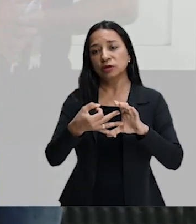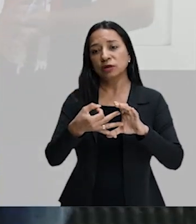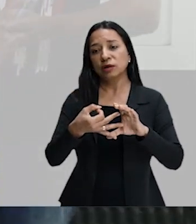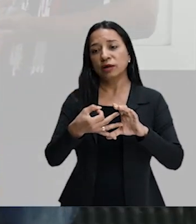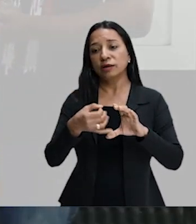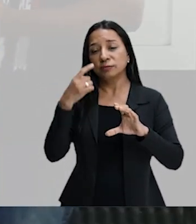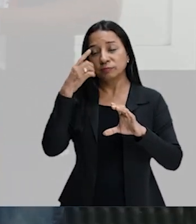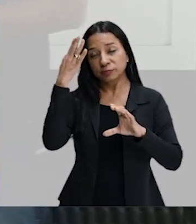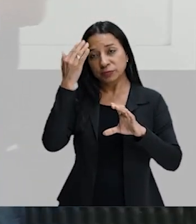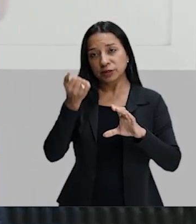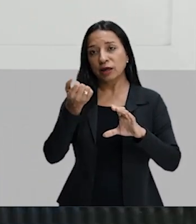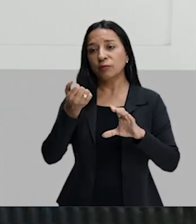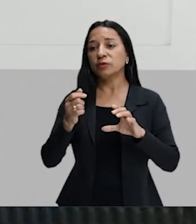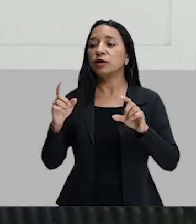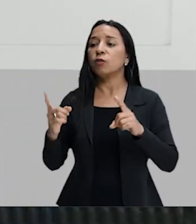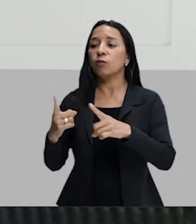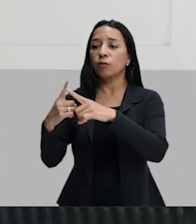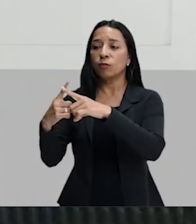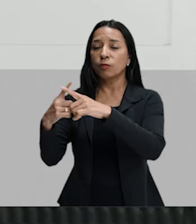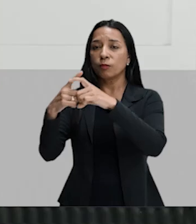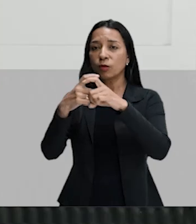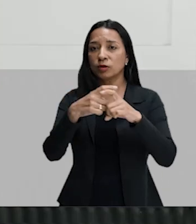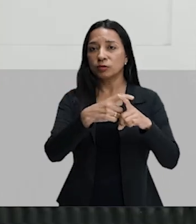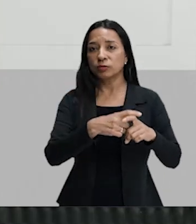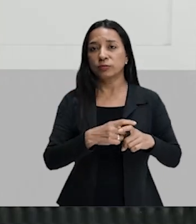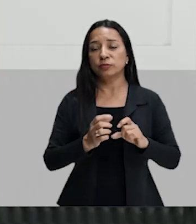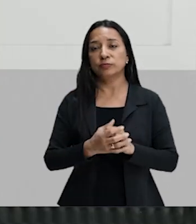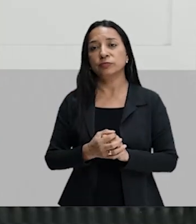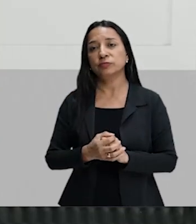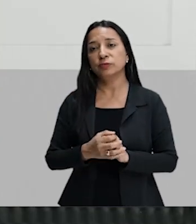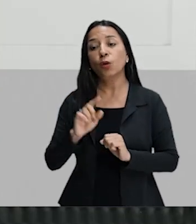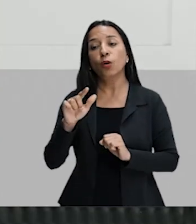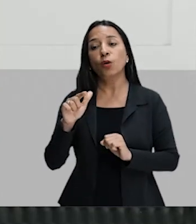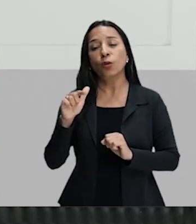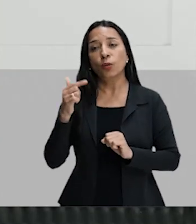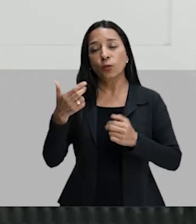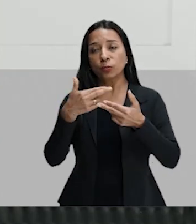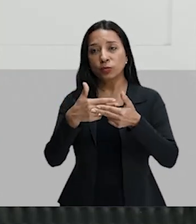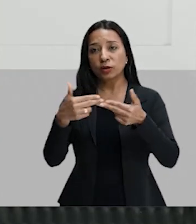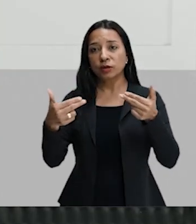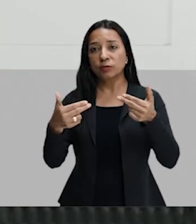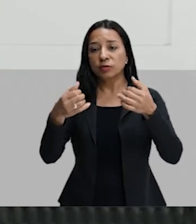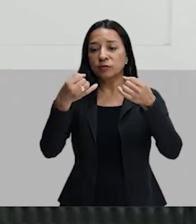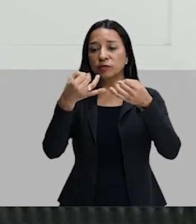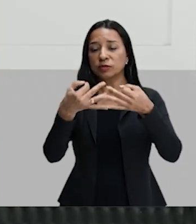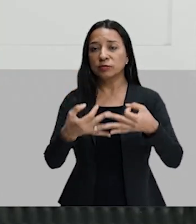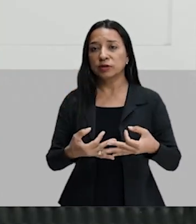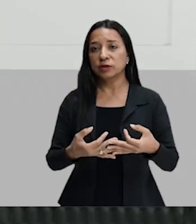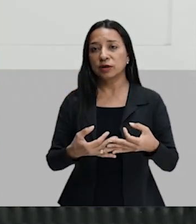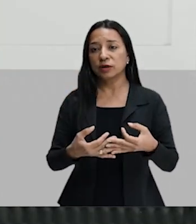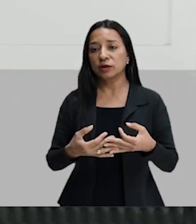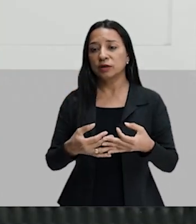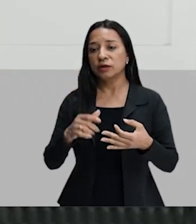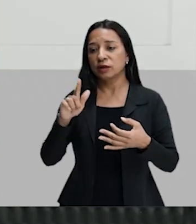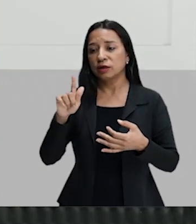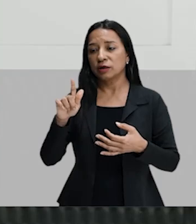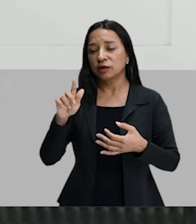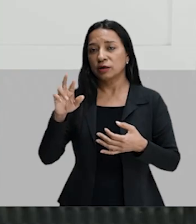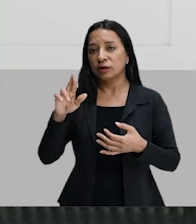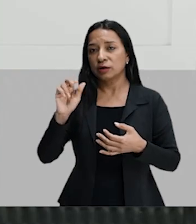um polinômio. Tá? Outro elemento que a gente vai falar aqui é de grau do polinômio. E